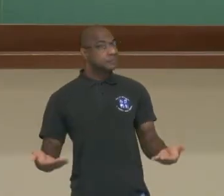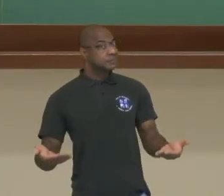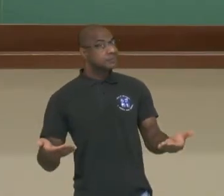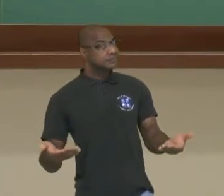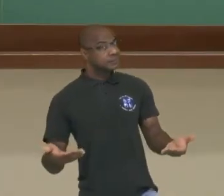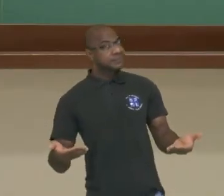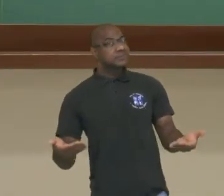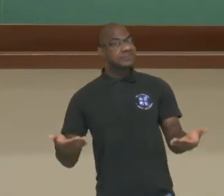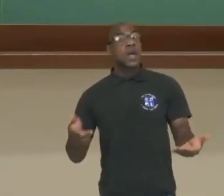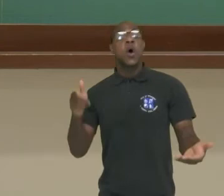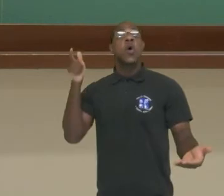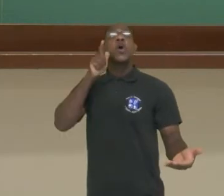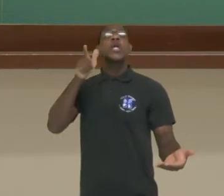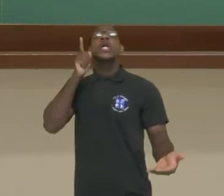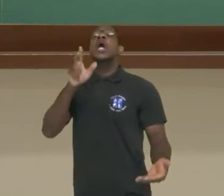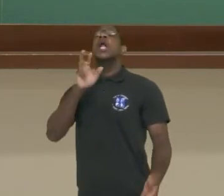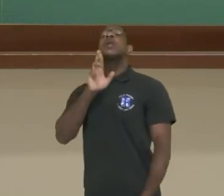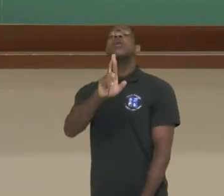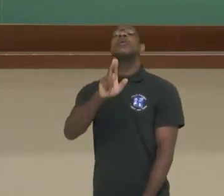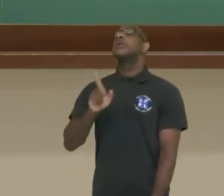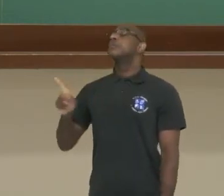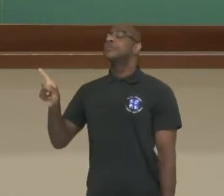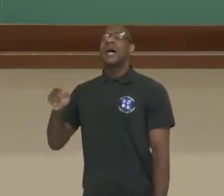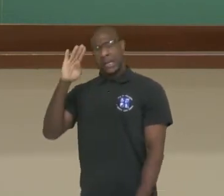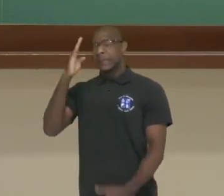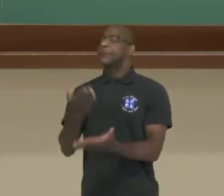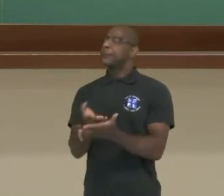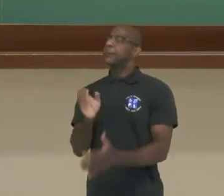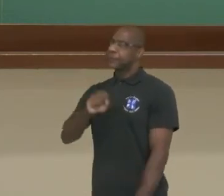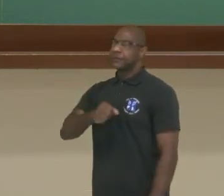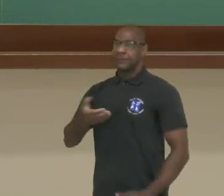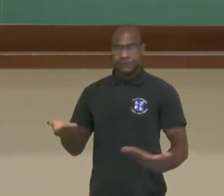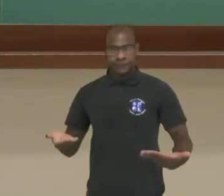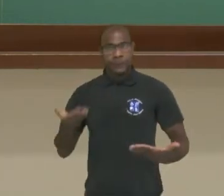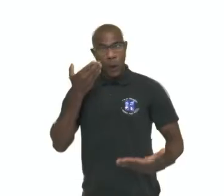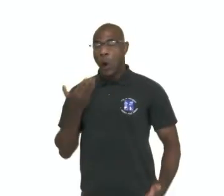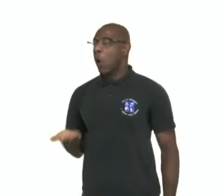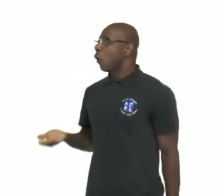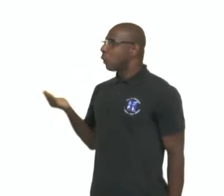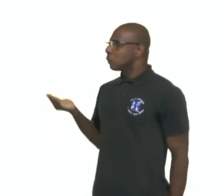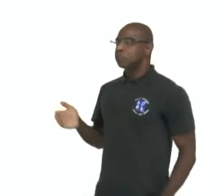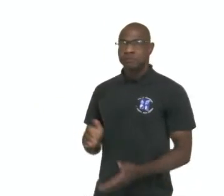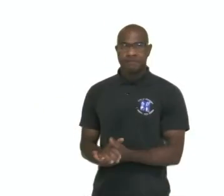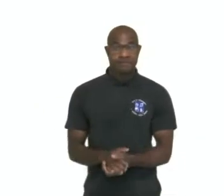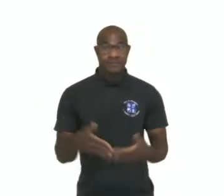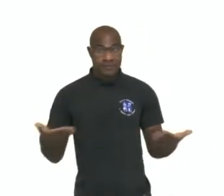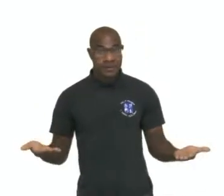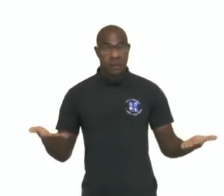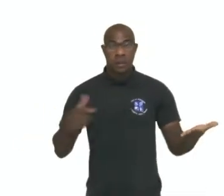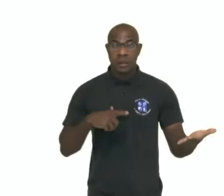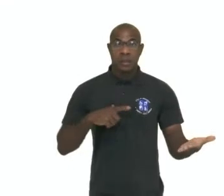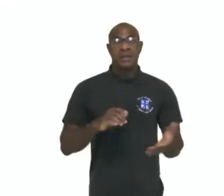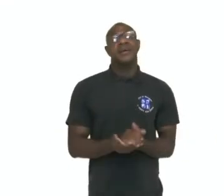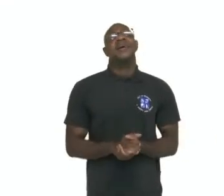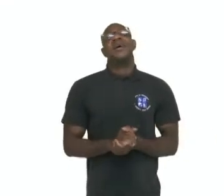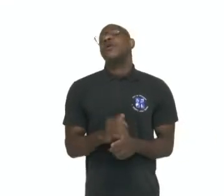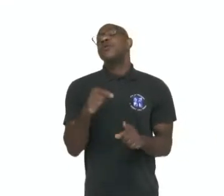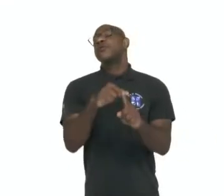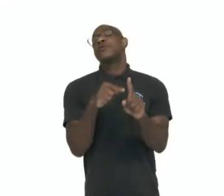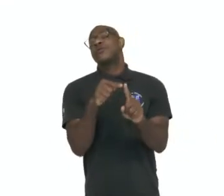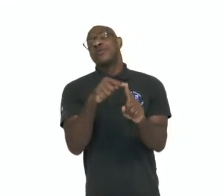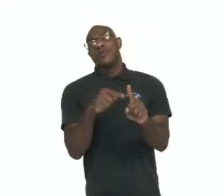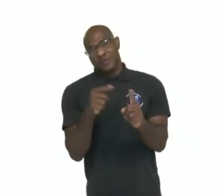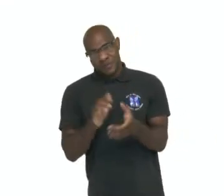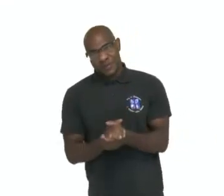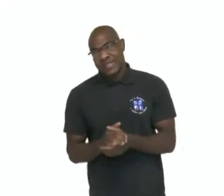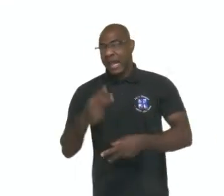alunos? Conseguiram responder? Eu acredito que sim. Vamos lá. Então, a fórmula cariótipa da síndrome